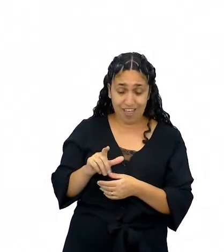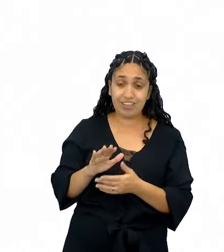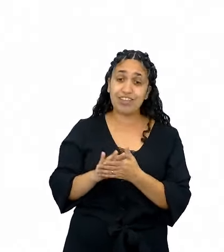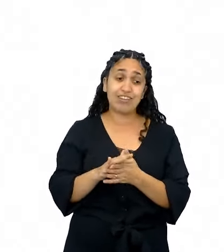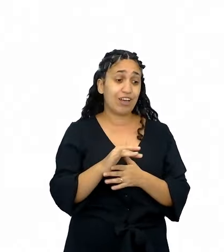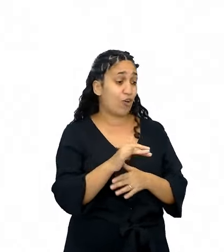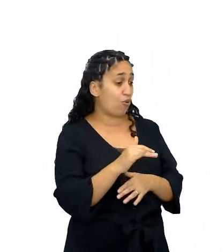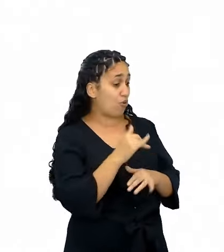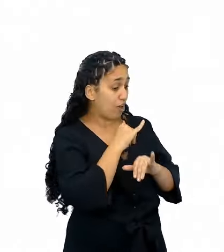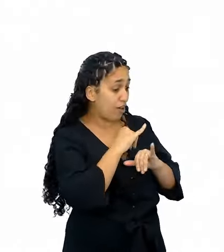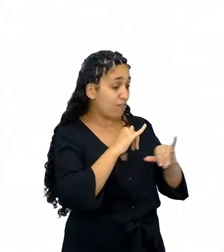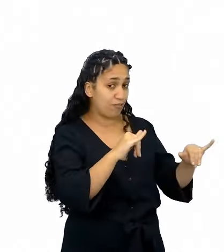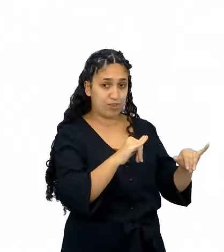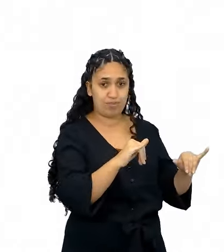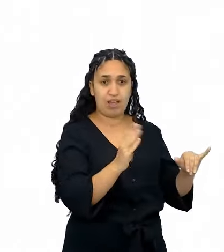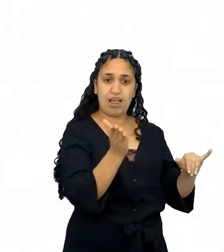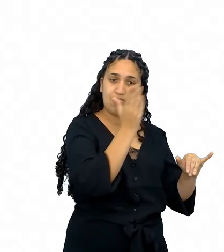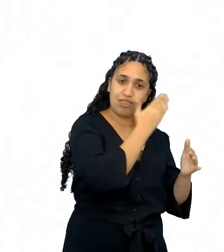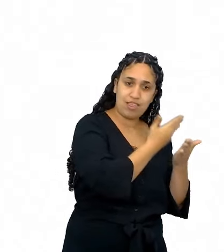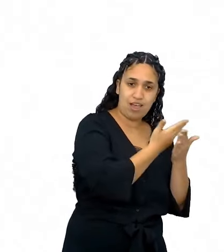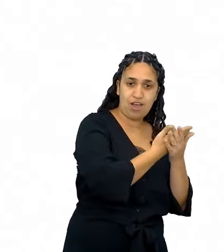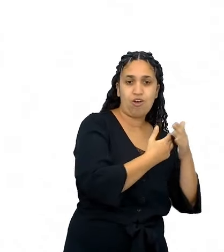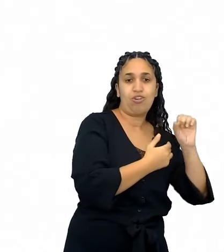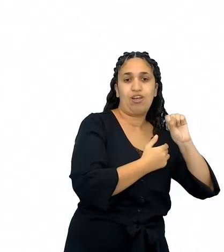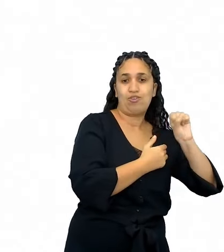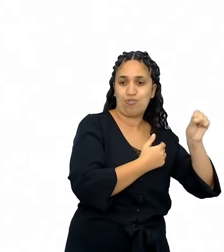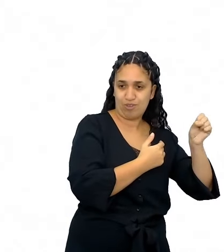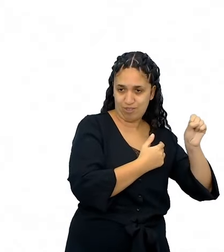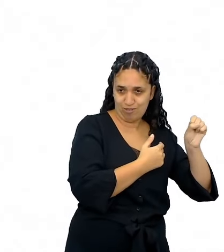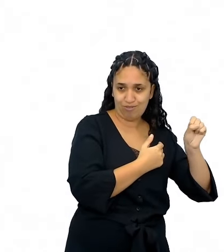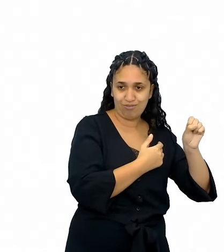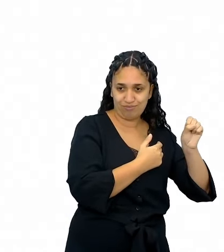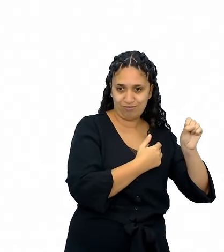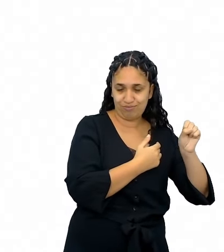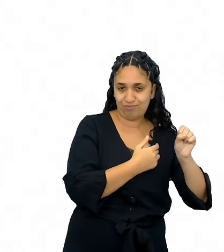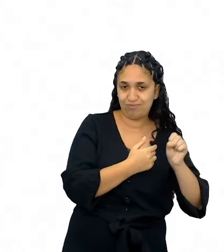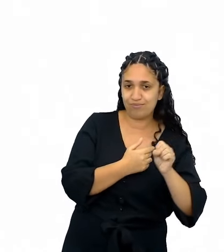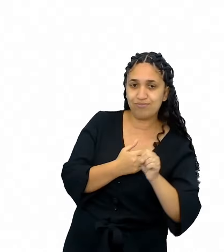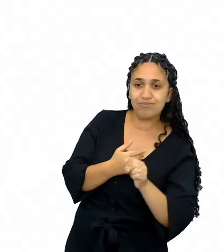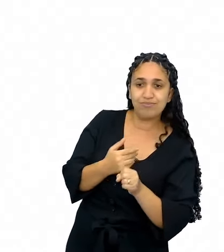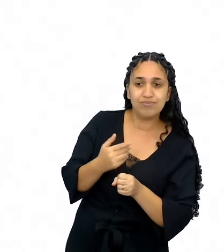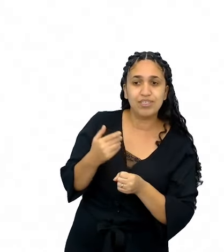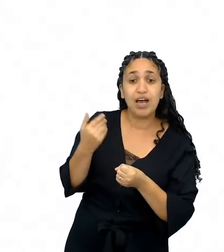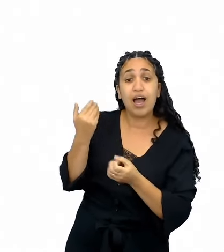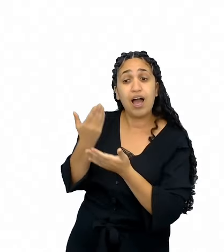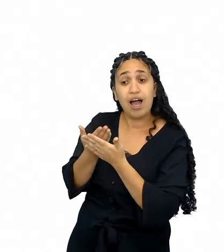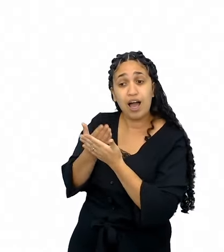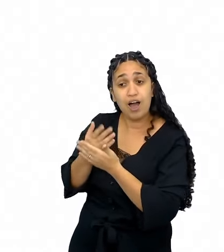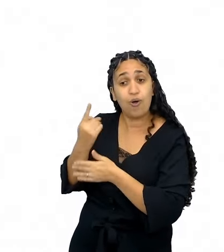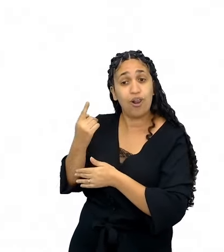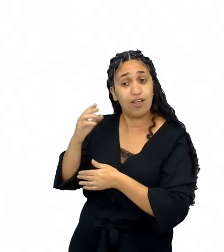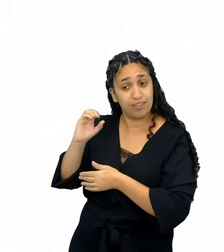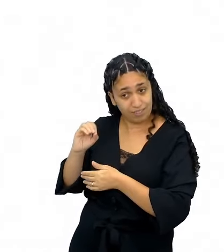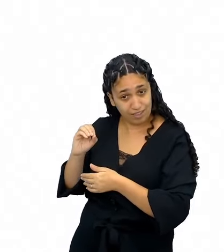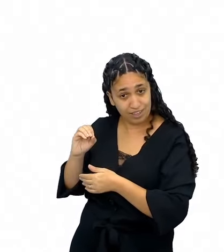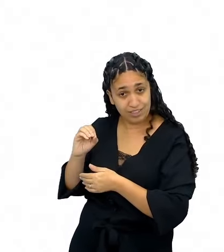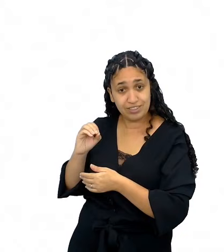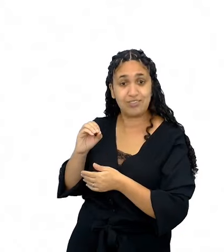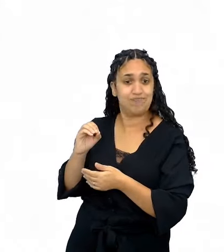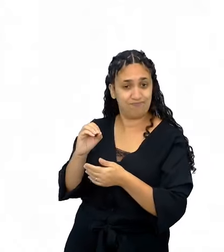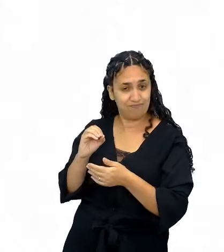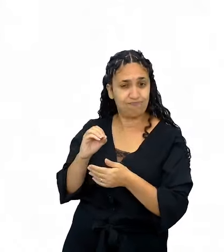Aula 10, revisando e editando textos. Então, tem aí atividade 1, que é reler o